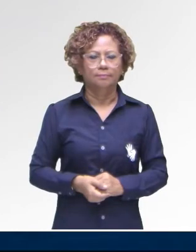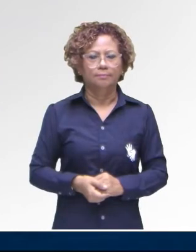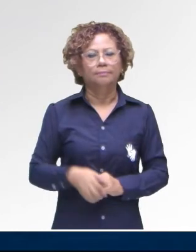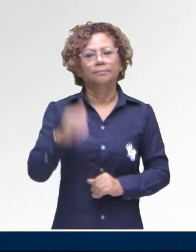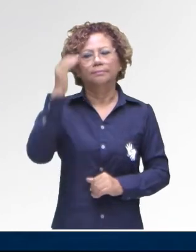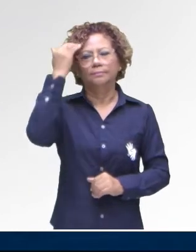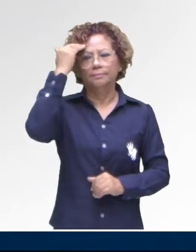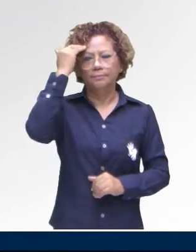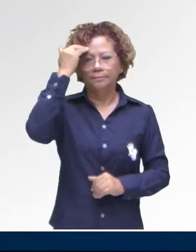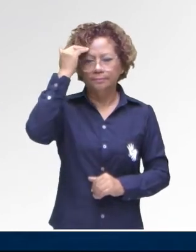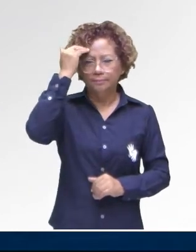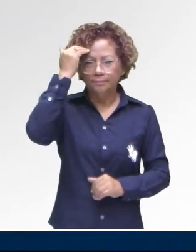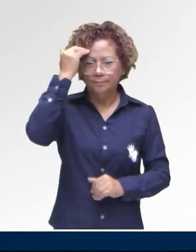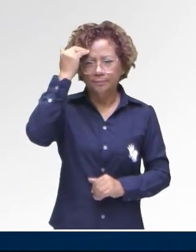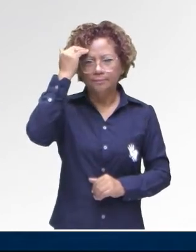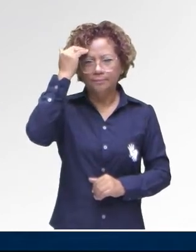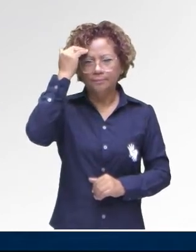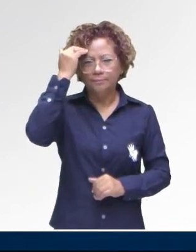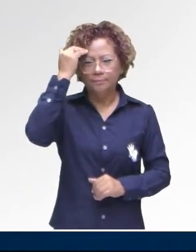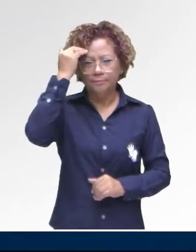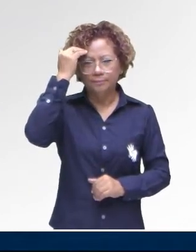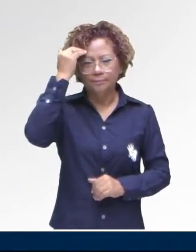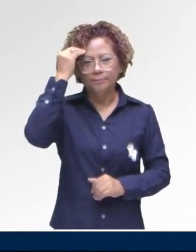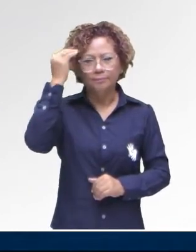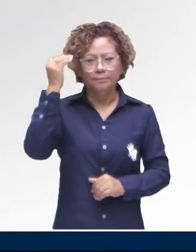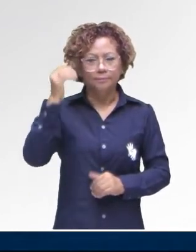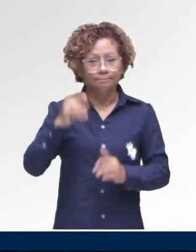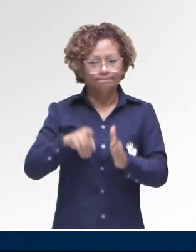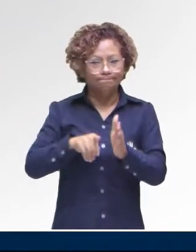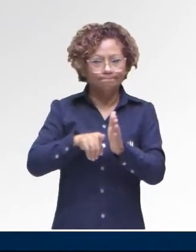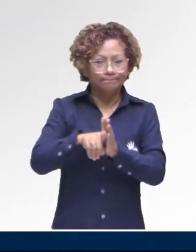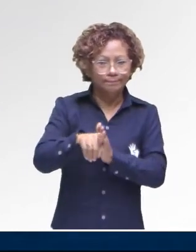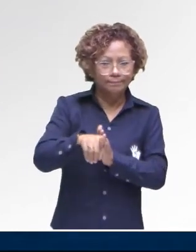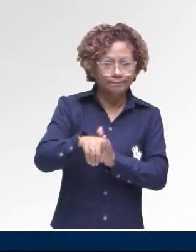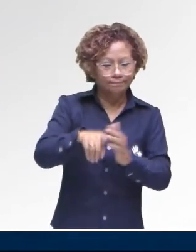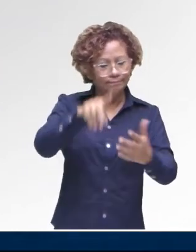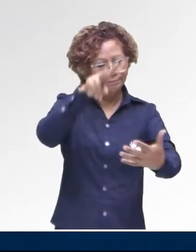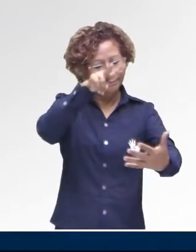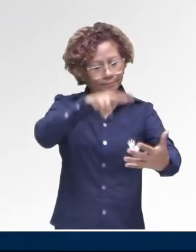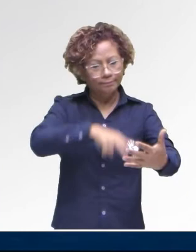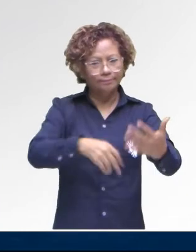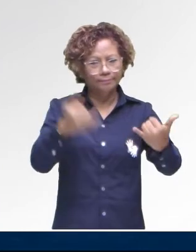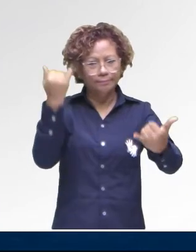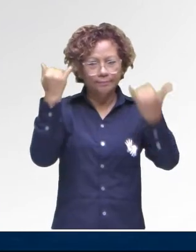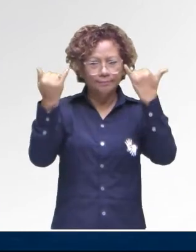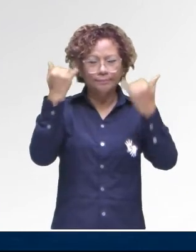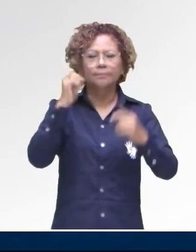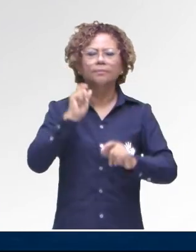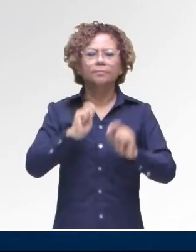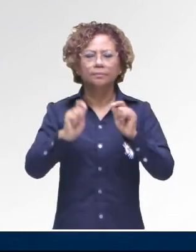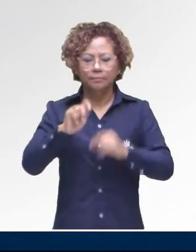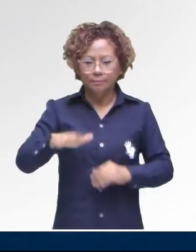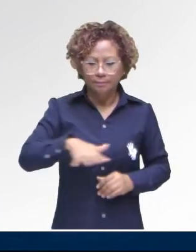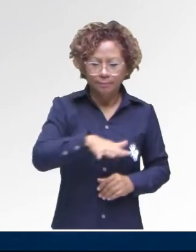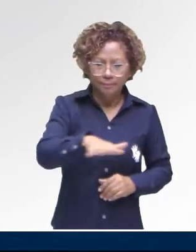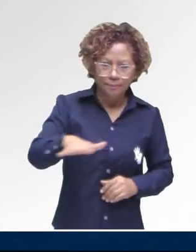compreendamos aí o restante de todo o conteúdo de geometria, né? Plana,